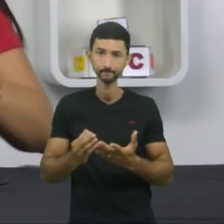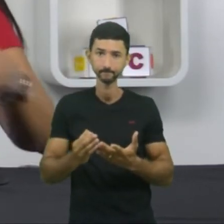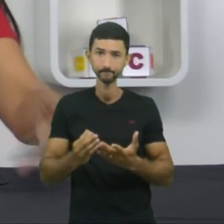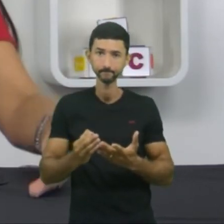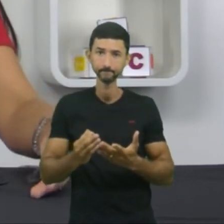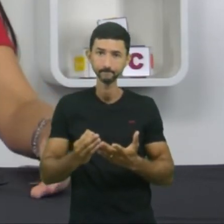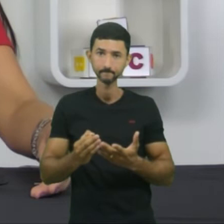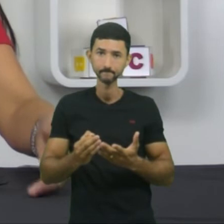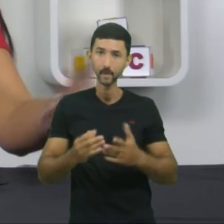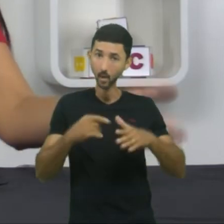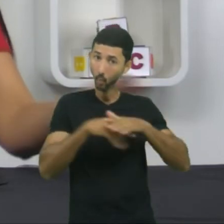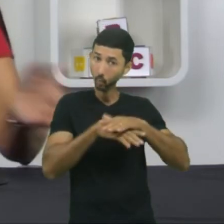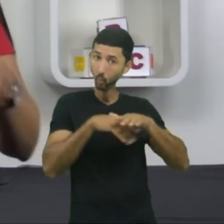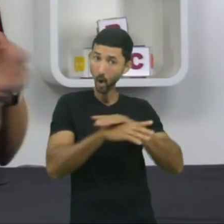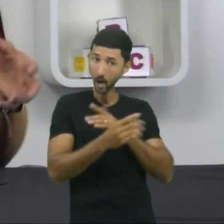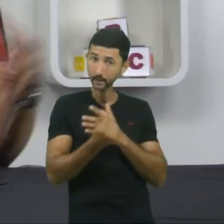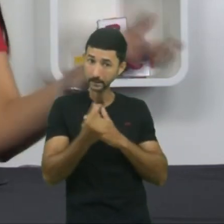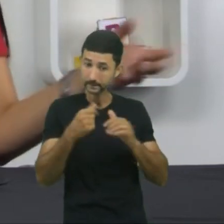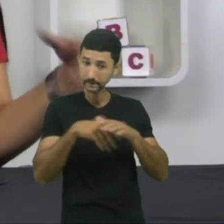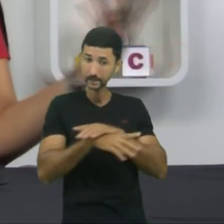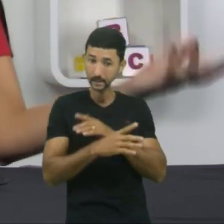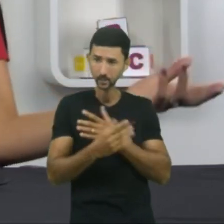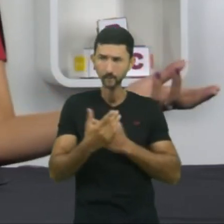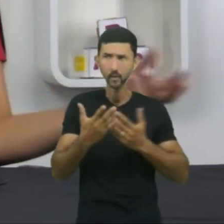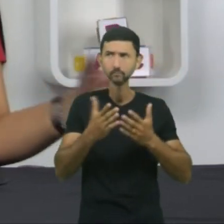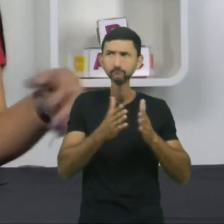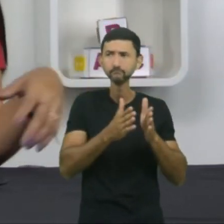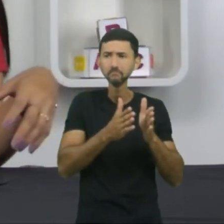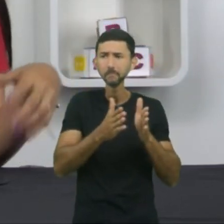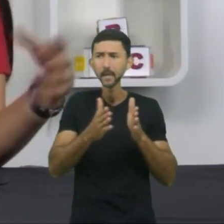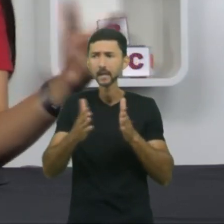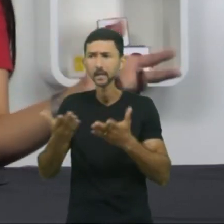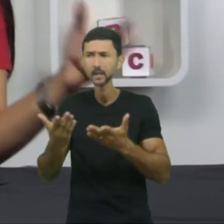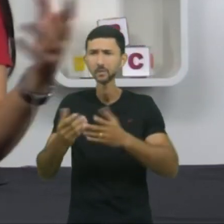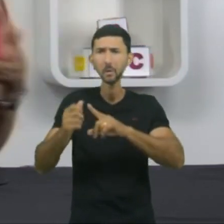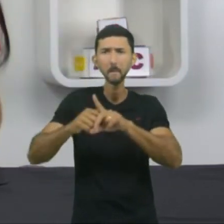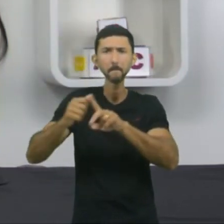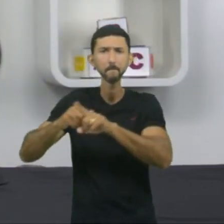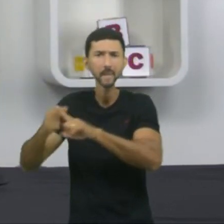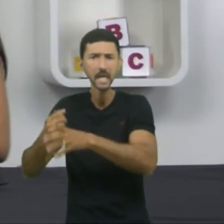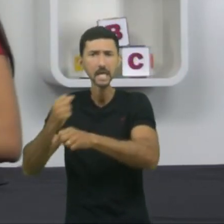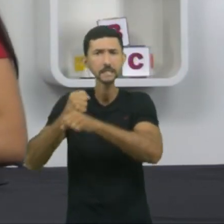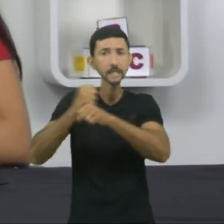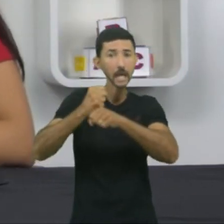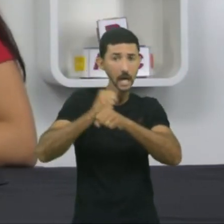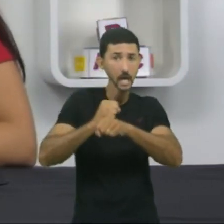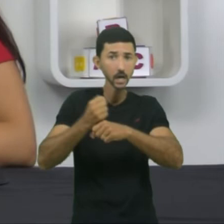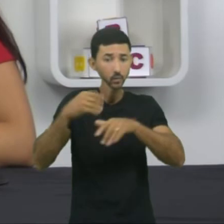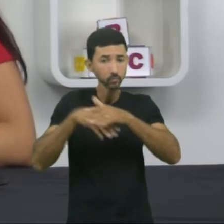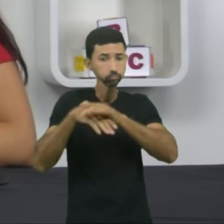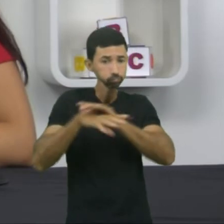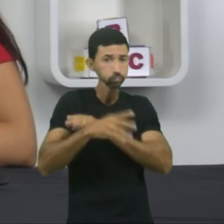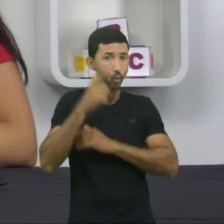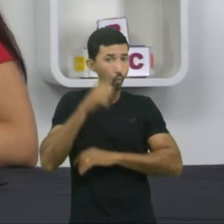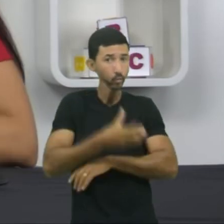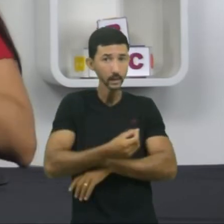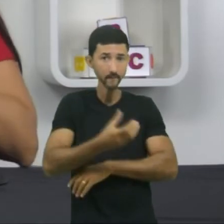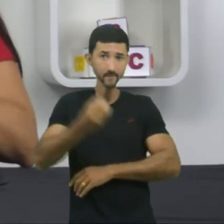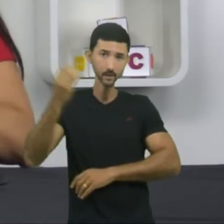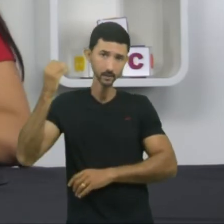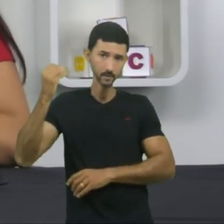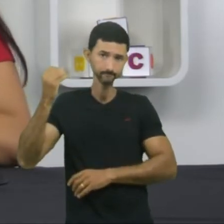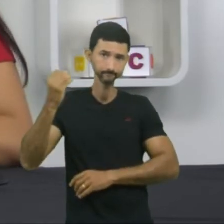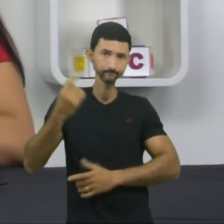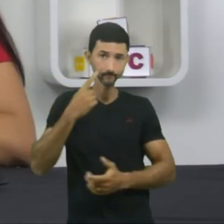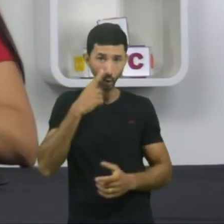para eu poupar e verificar daqui a quanto tempo, daqui a quantos meses, anos eu vou conseguir fazer essa viagem. Mas aqui